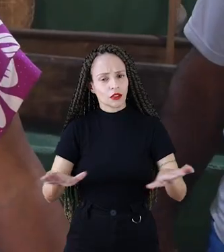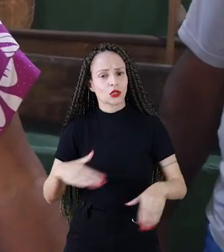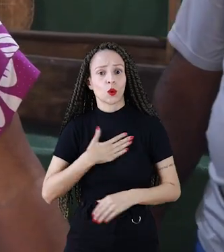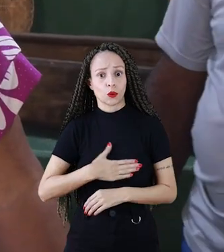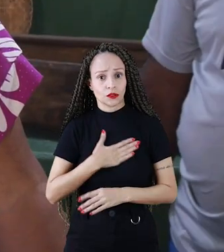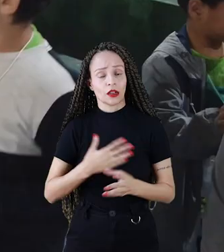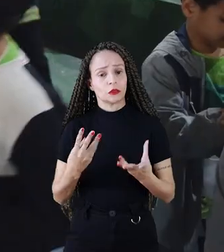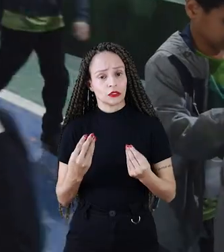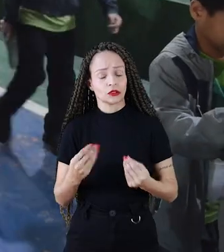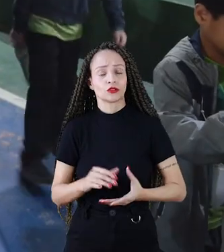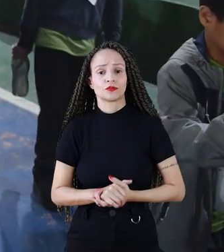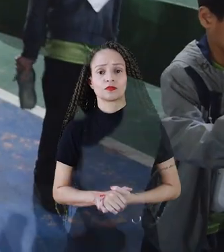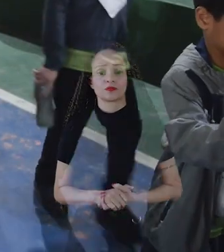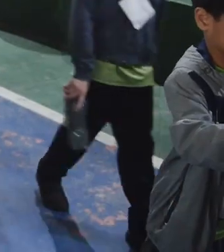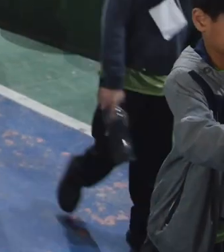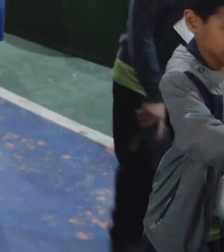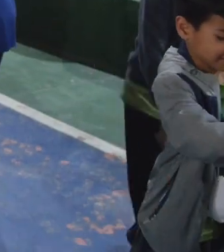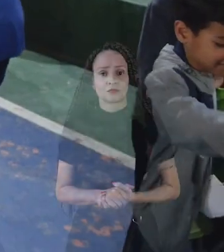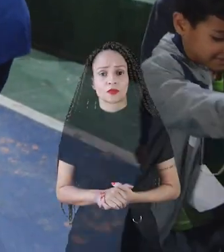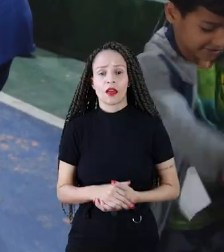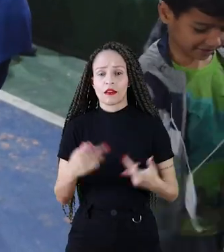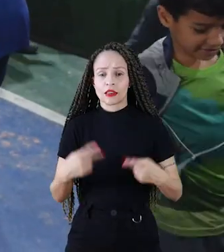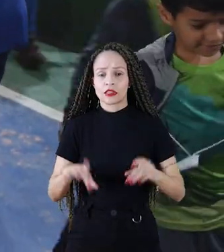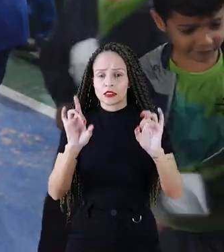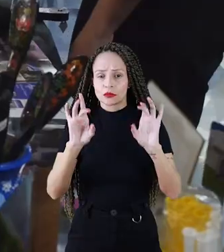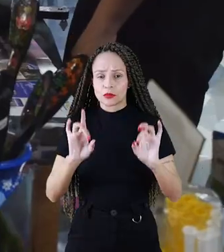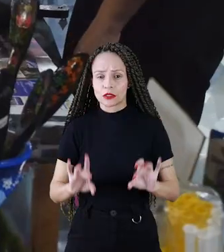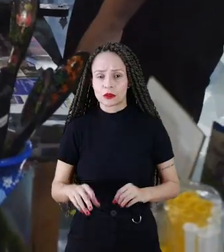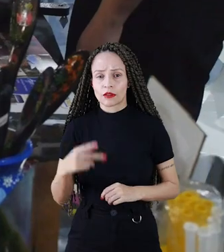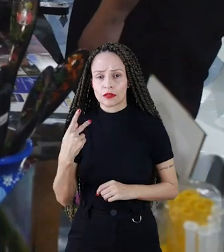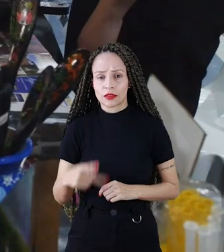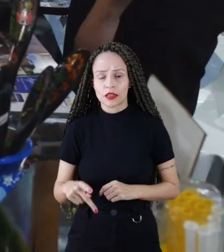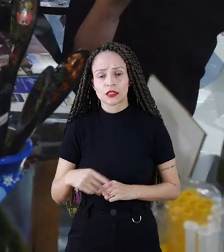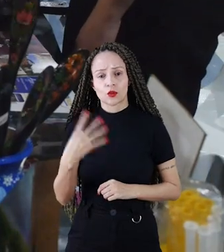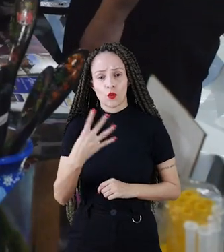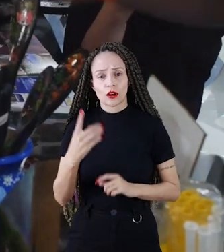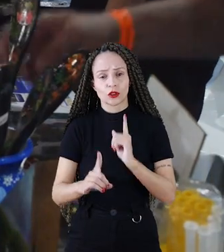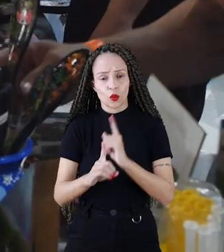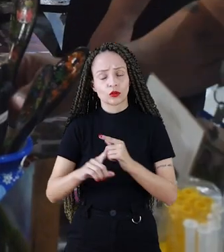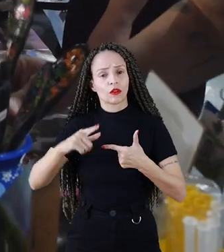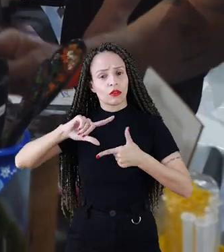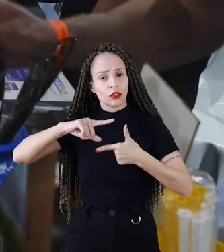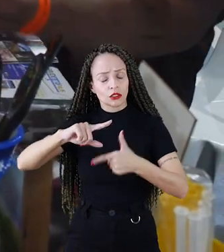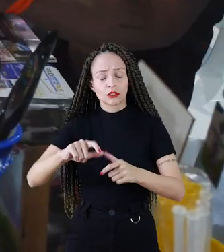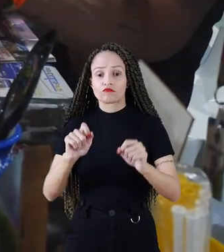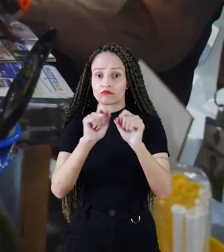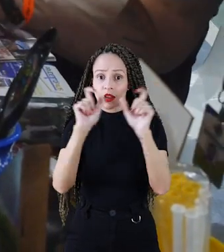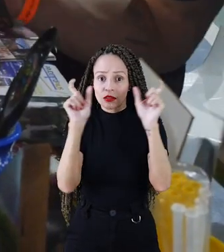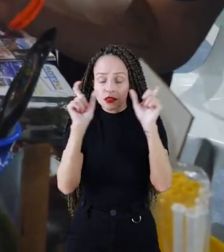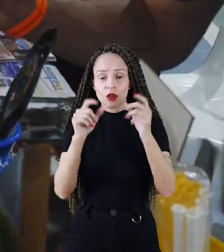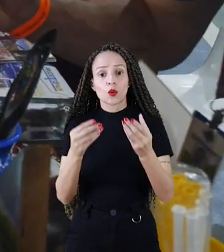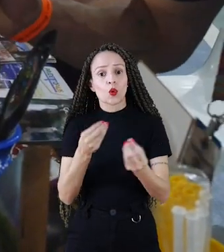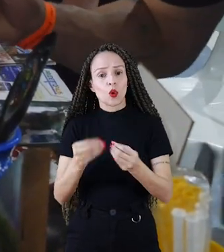crianças gostaram bastante né os alunos passeiam pela feira e aqui especialmente neste quarto encontro de tradições chamou a